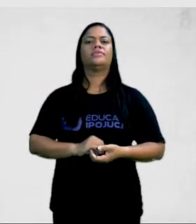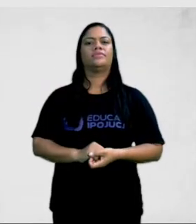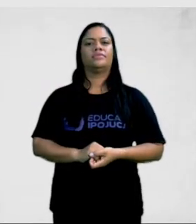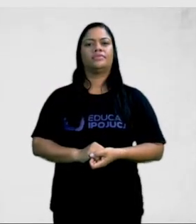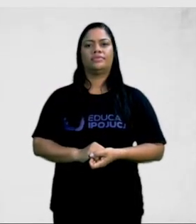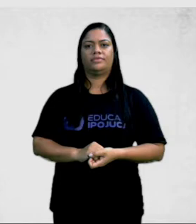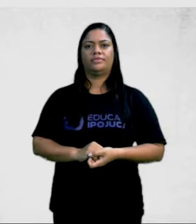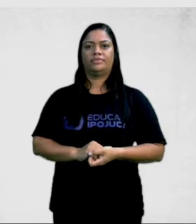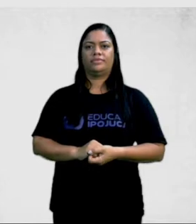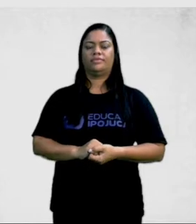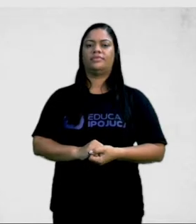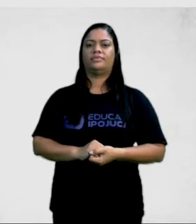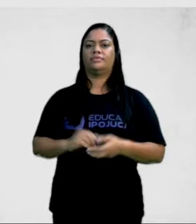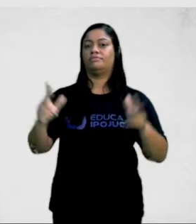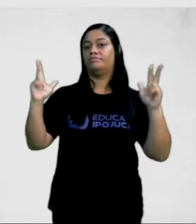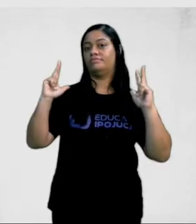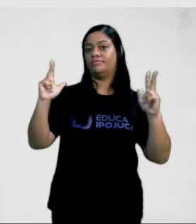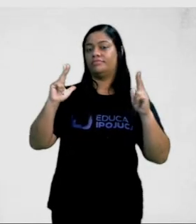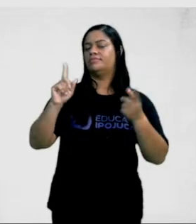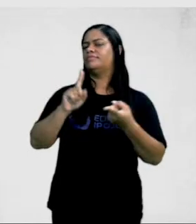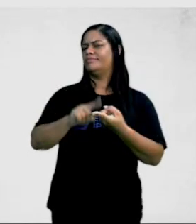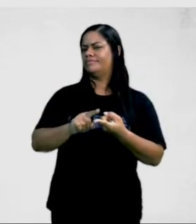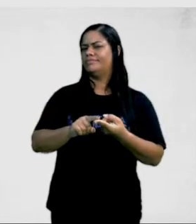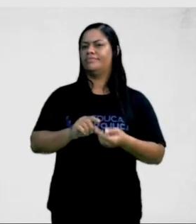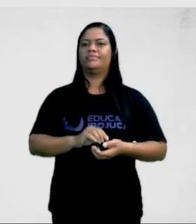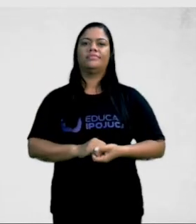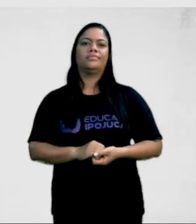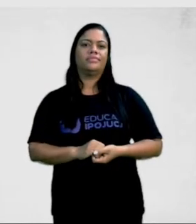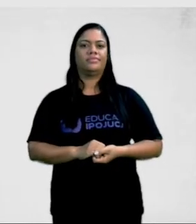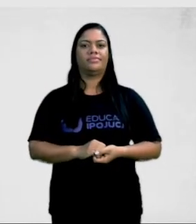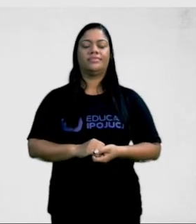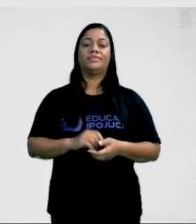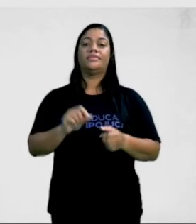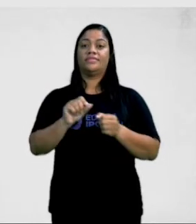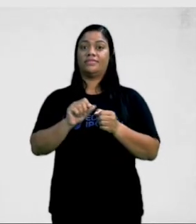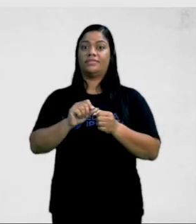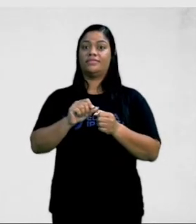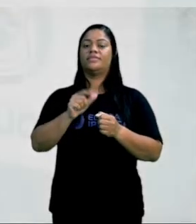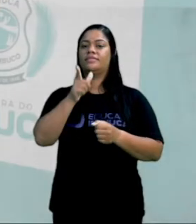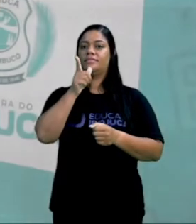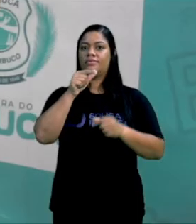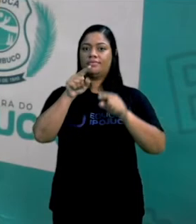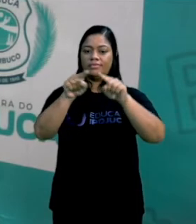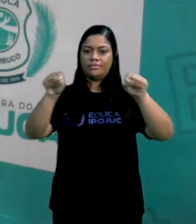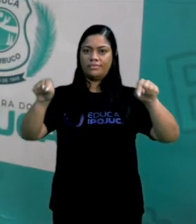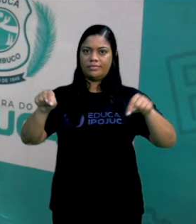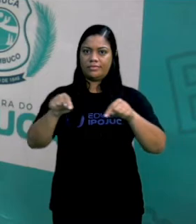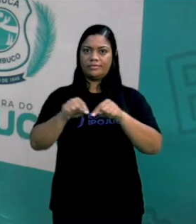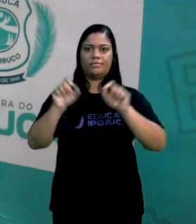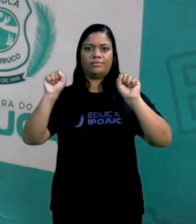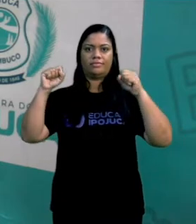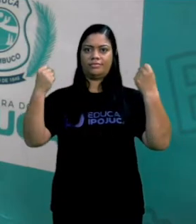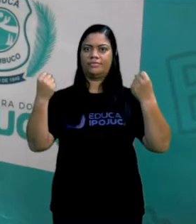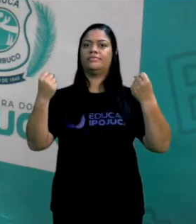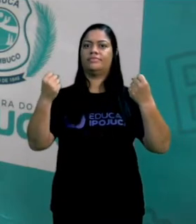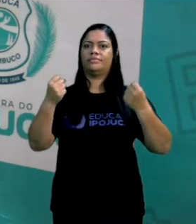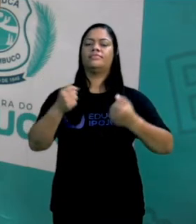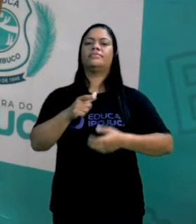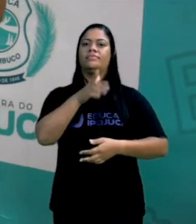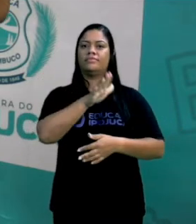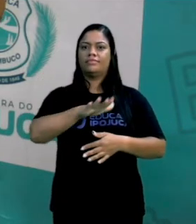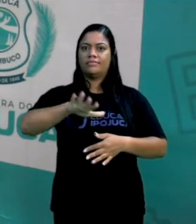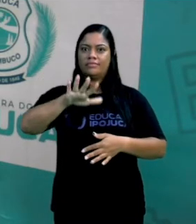gente faz também por lazer, por diversão. E a hidroginástica, que é uma ginástica também realizada em ambiente